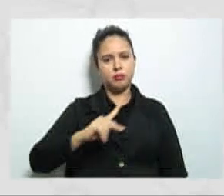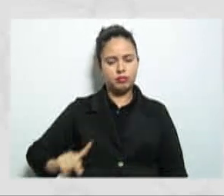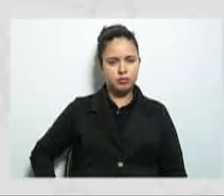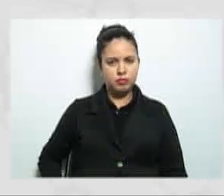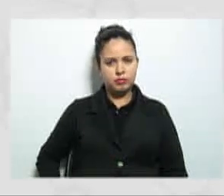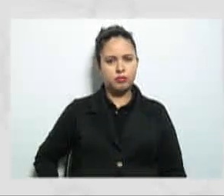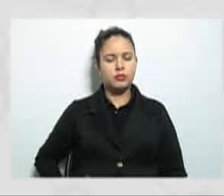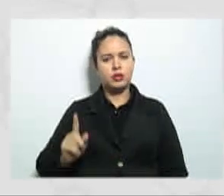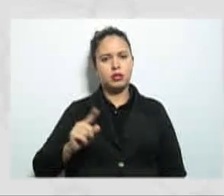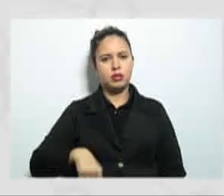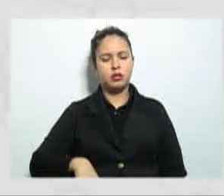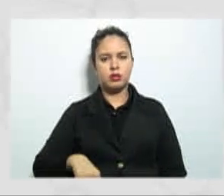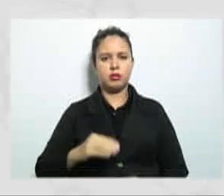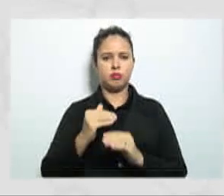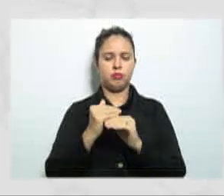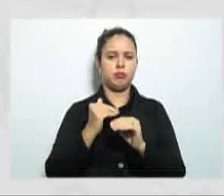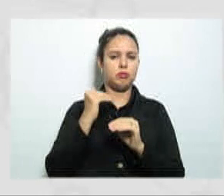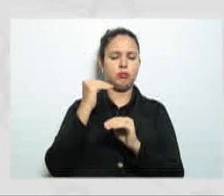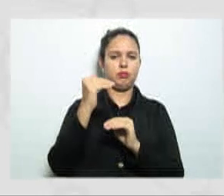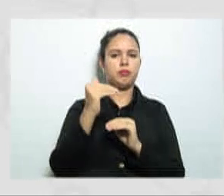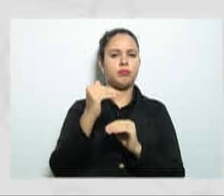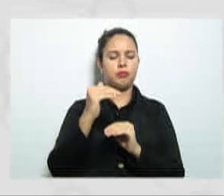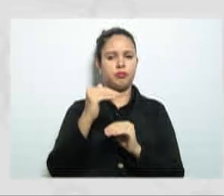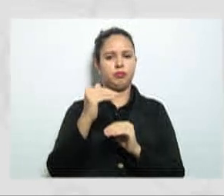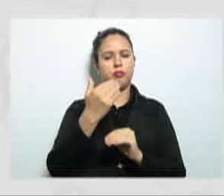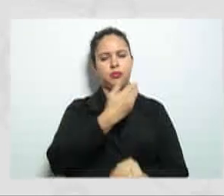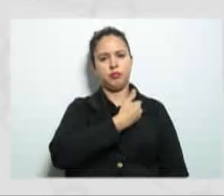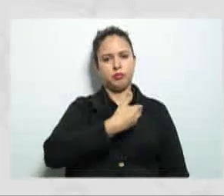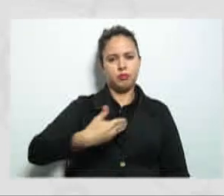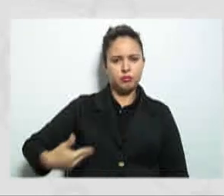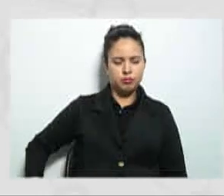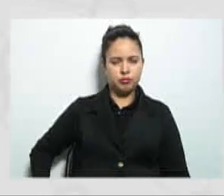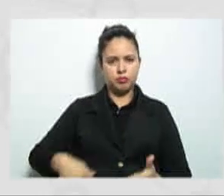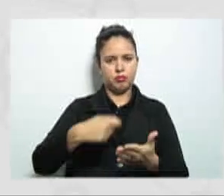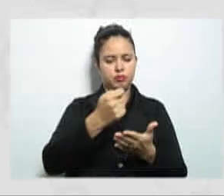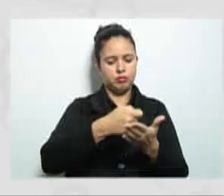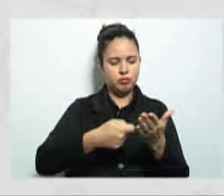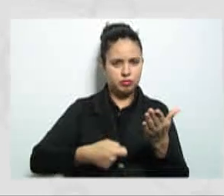qual o poder público redige os atos normativos